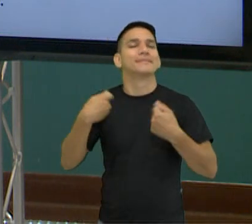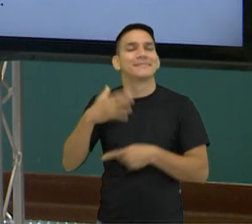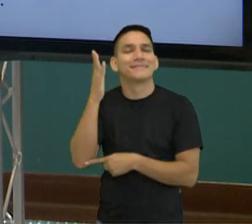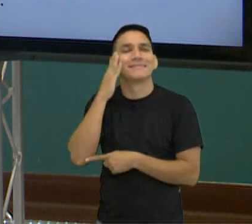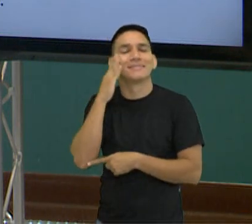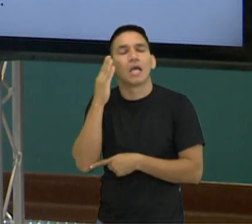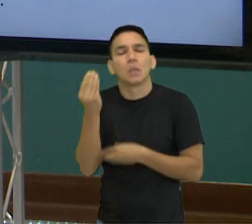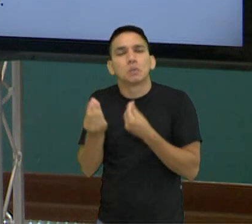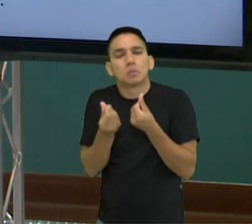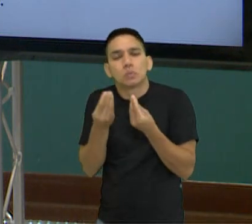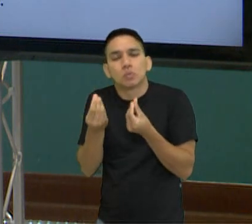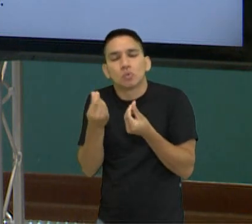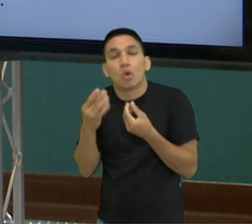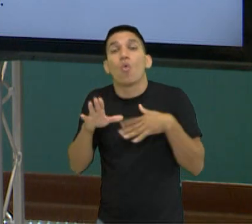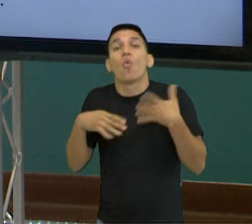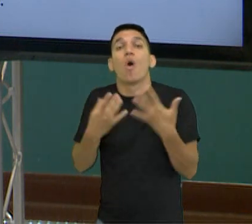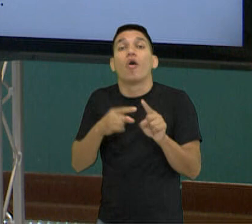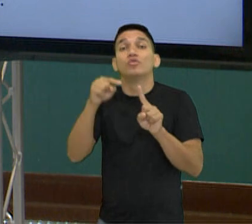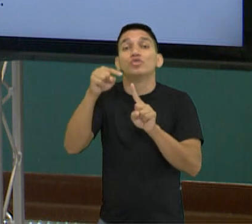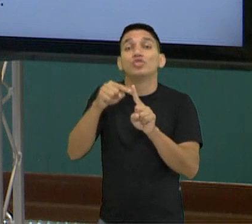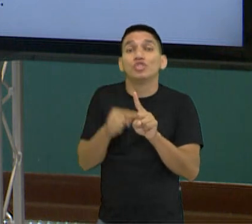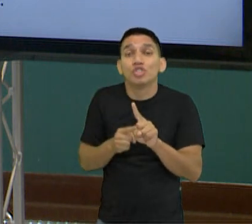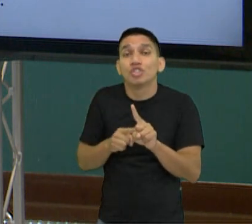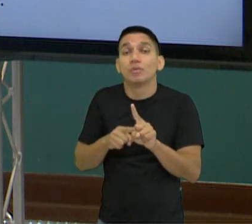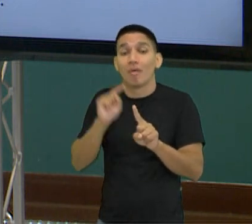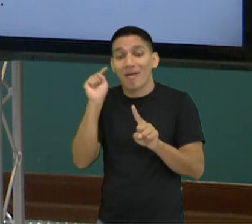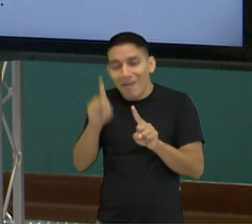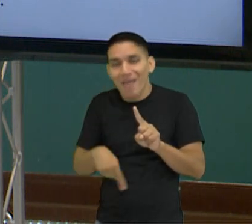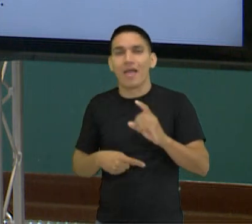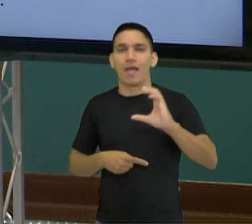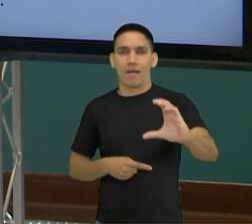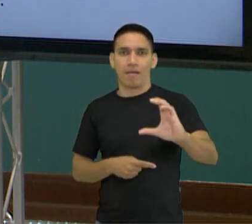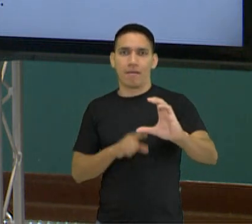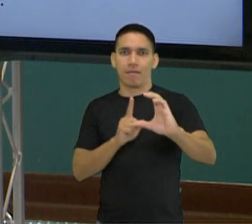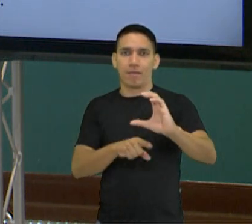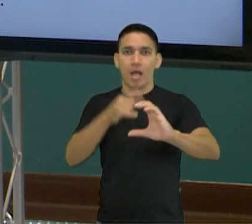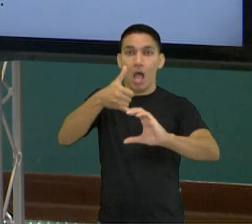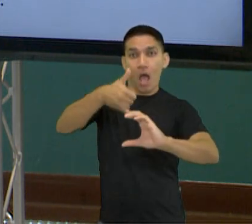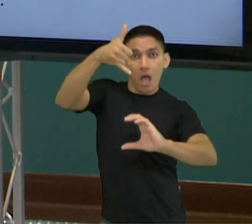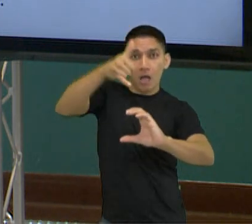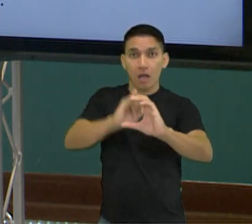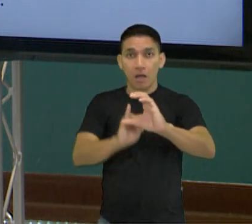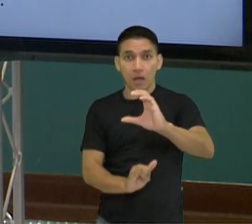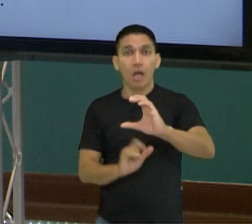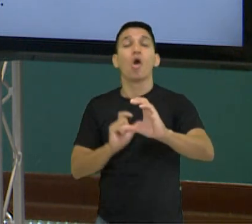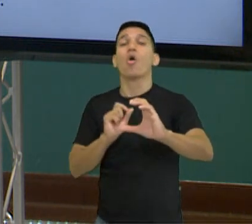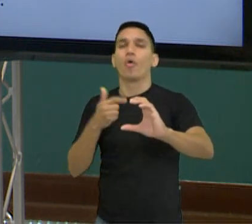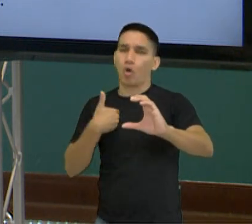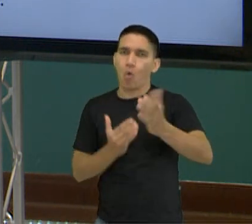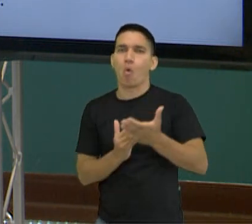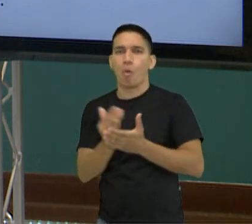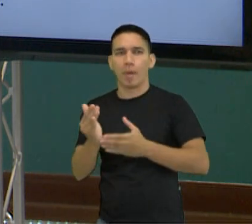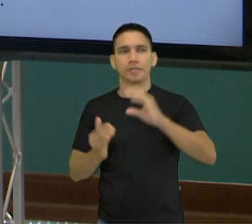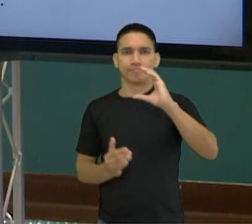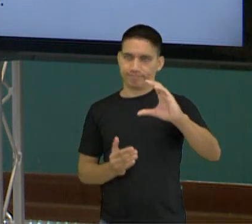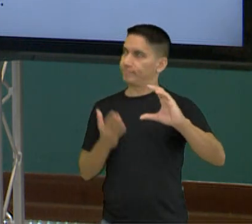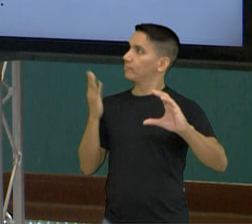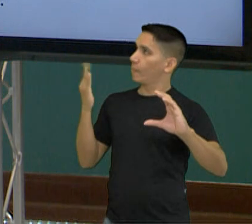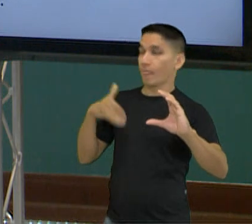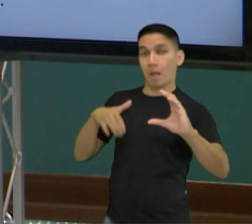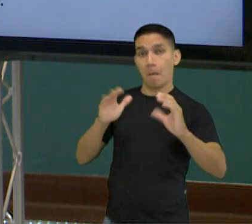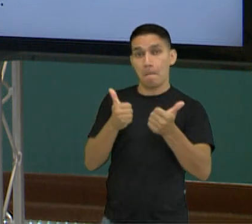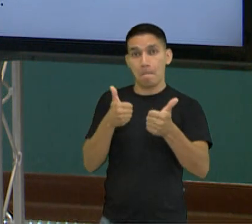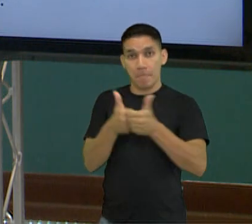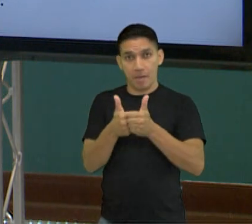precisamos especificar qual carbono estão os radicais. Então, eu começo a numerar daqui porque está mais